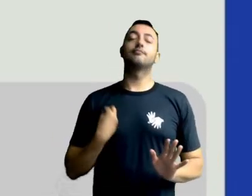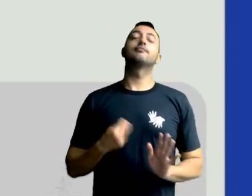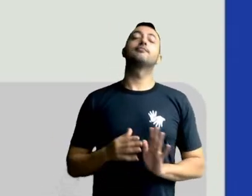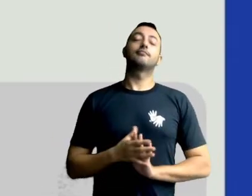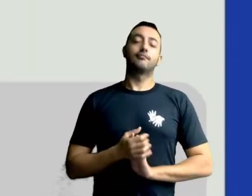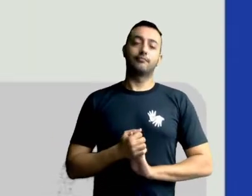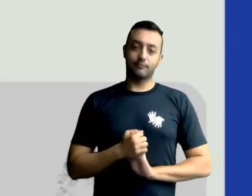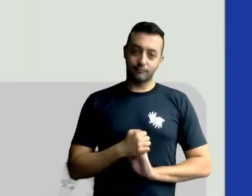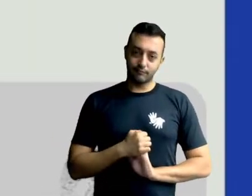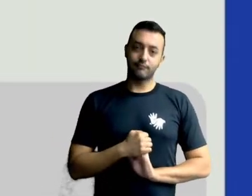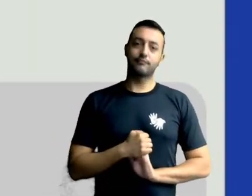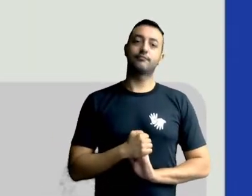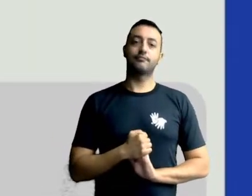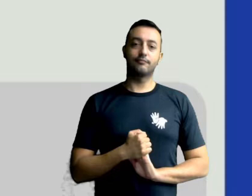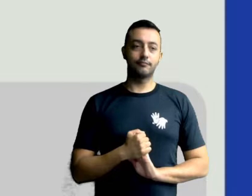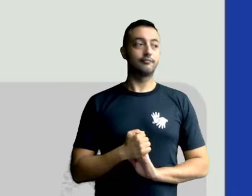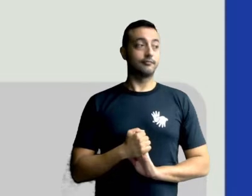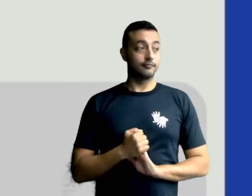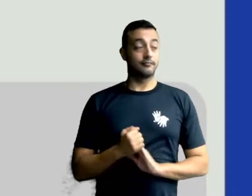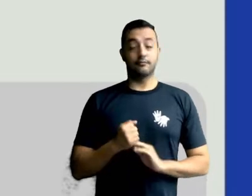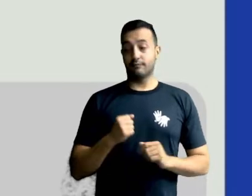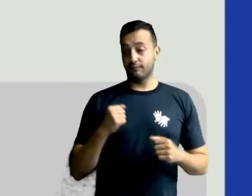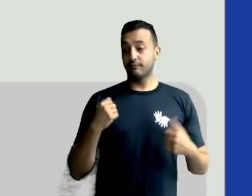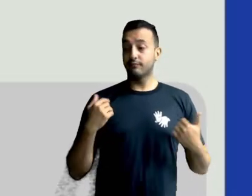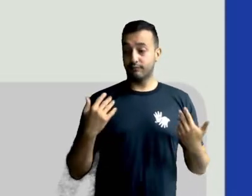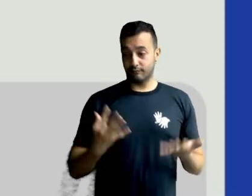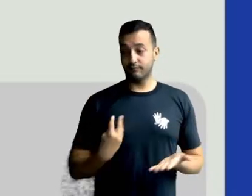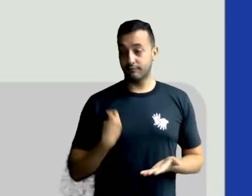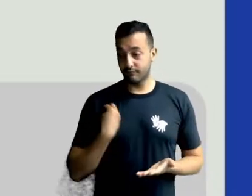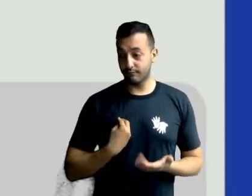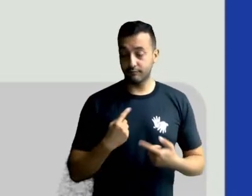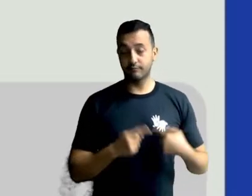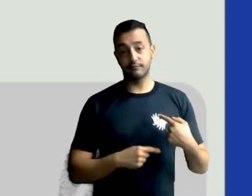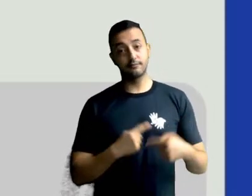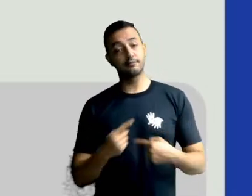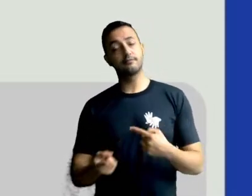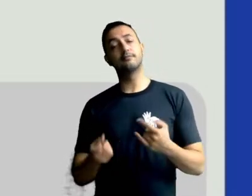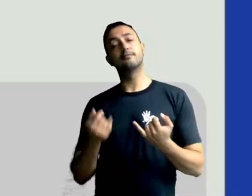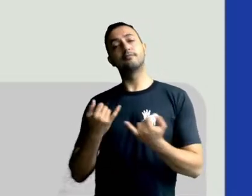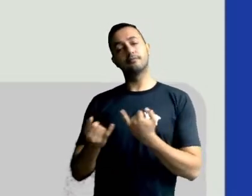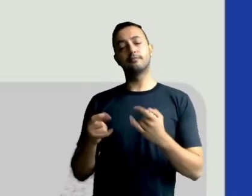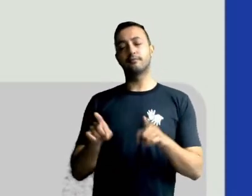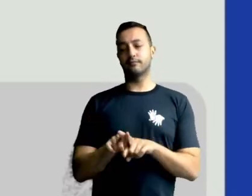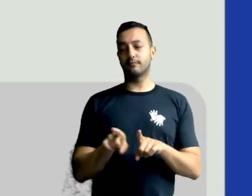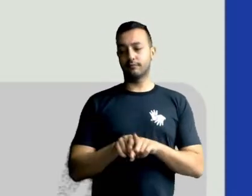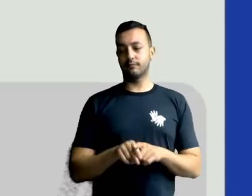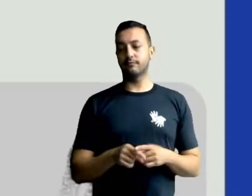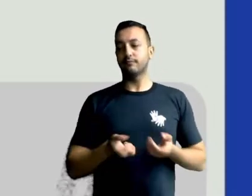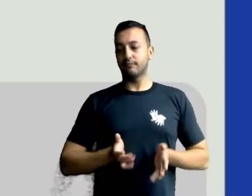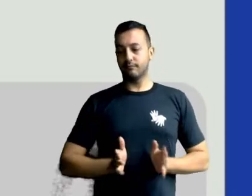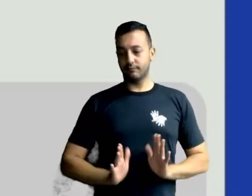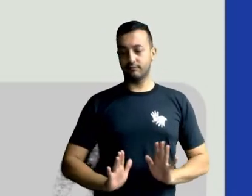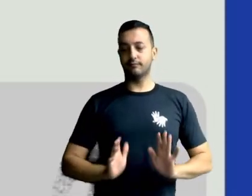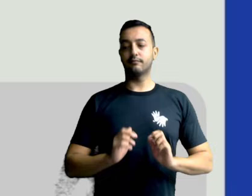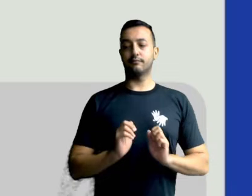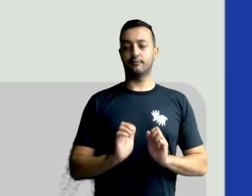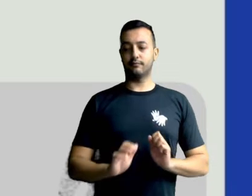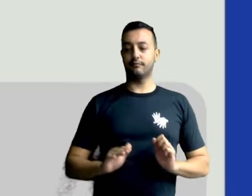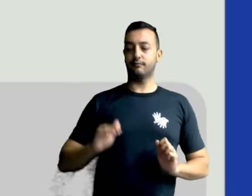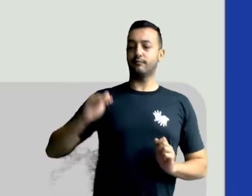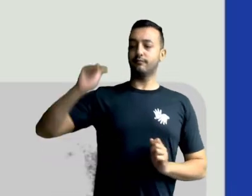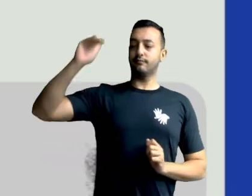da vida. Olha, o ciclo da vida do ser humano também é bastante parecido.